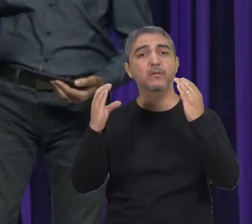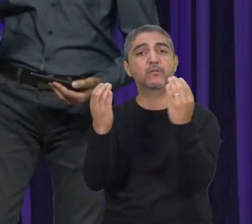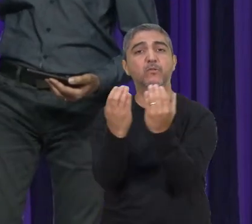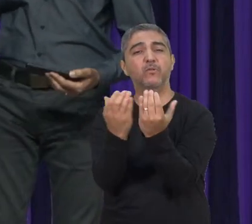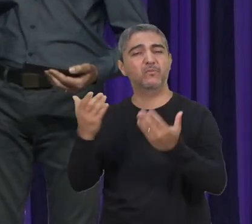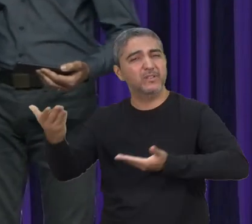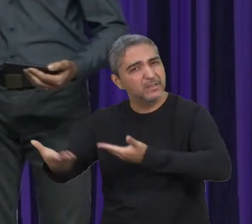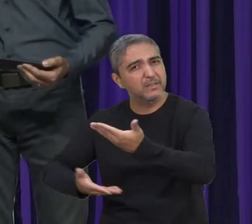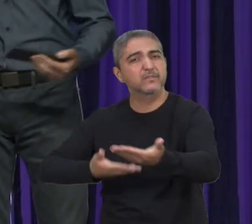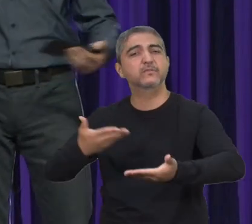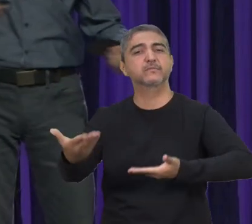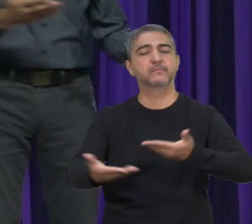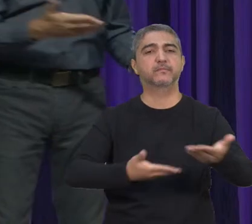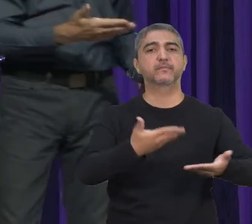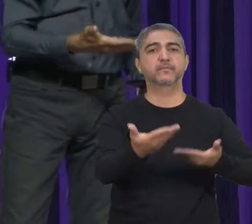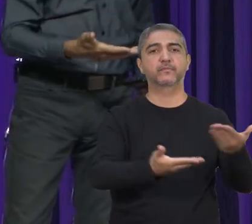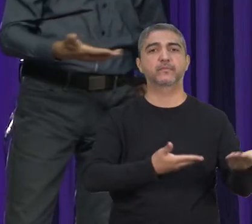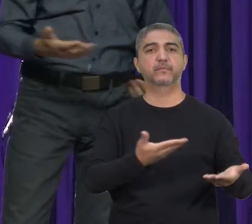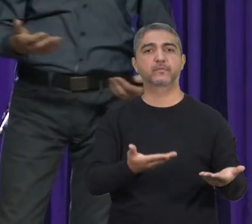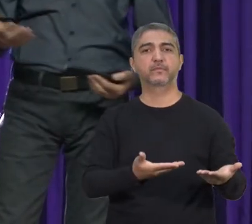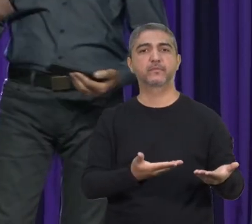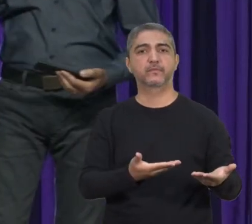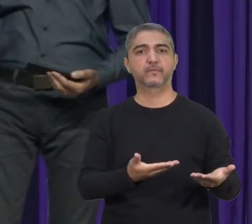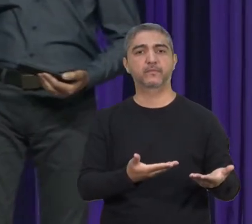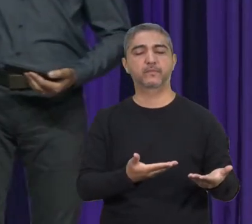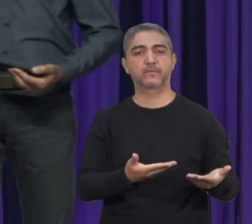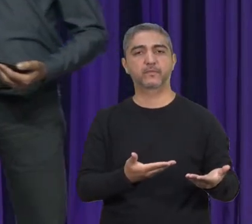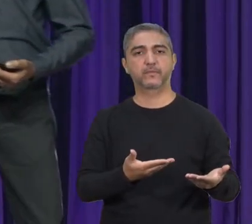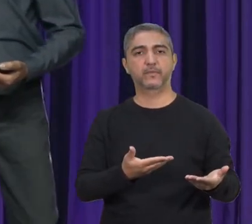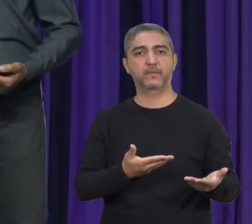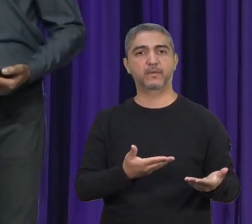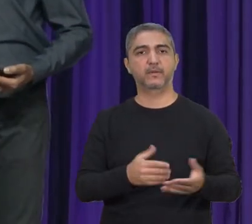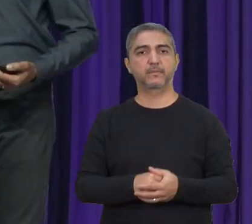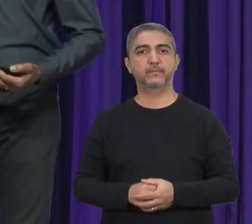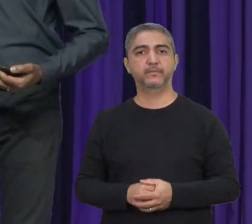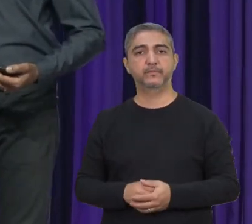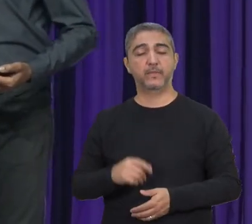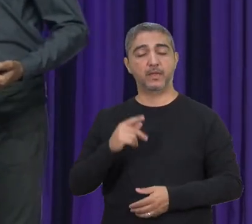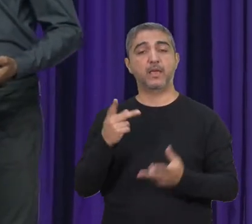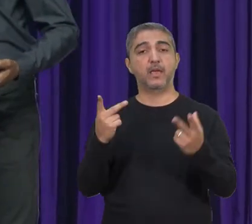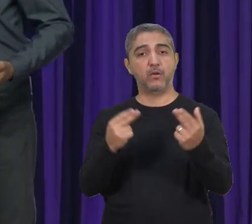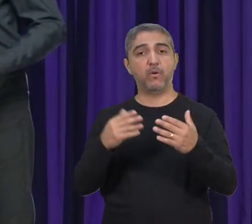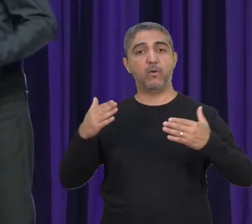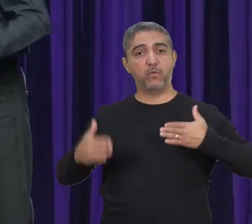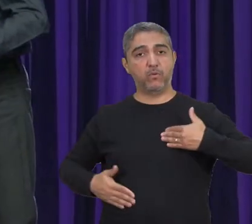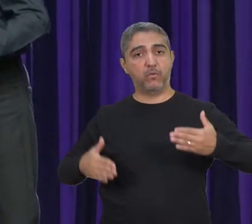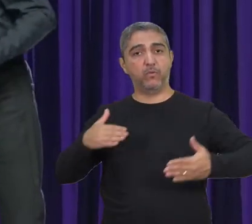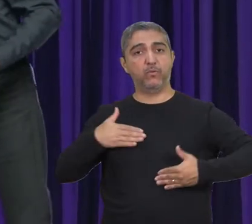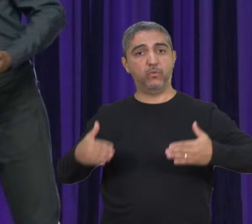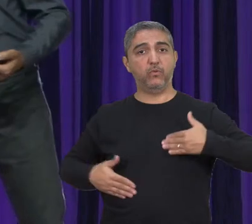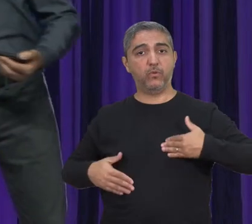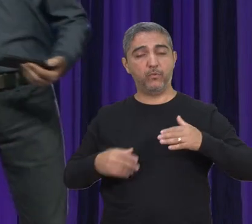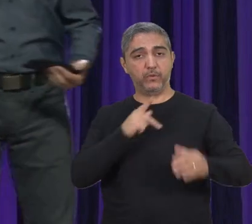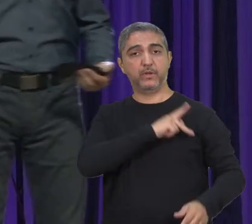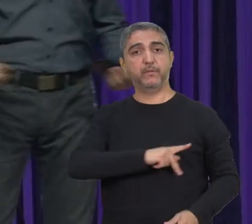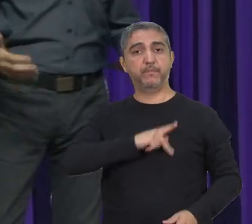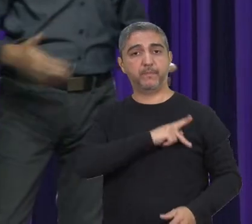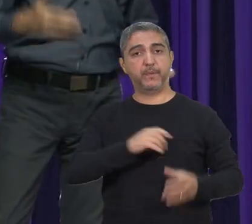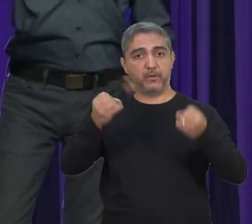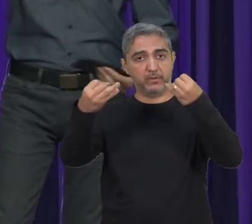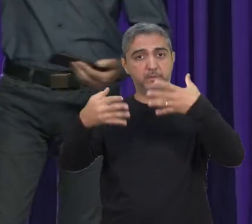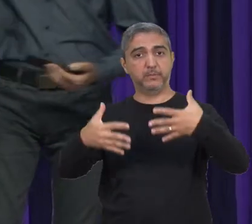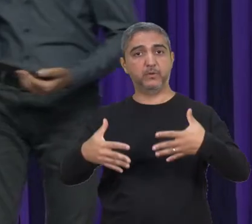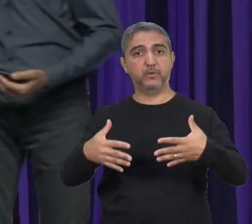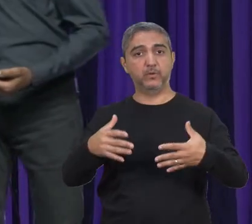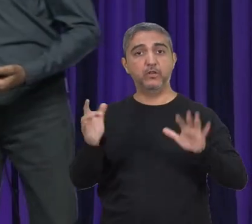É o corpo ilustrado por Paulo, em que Jesus é a cabeça e todas as outras partes do